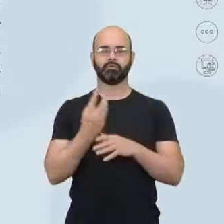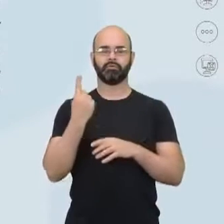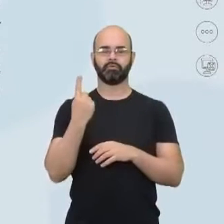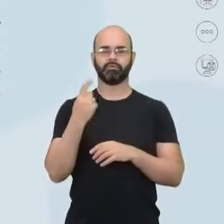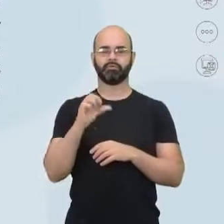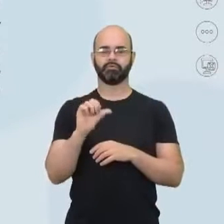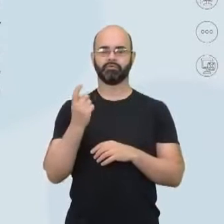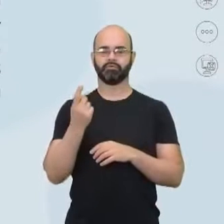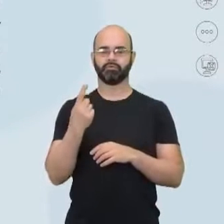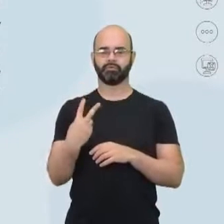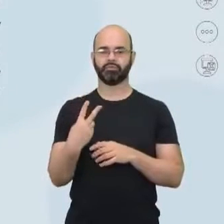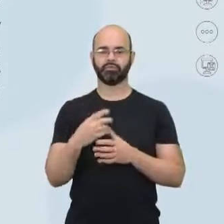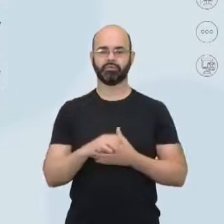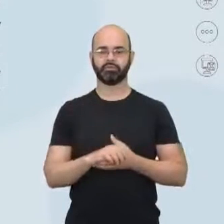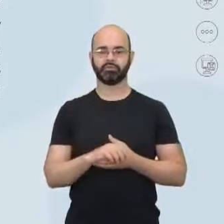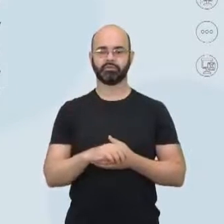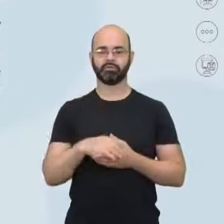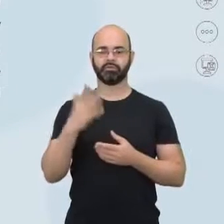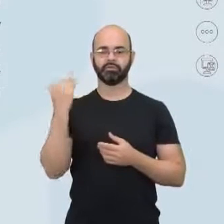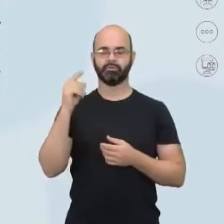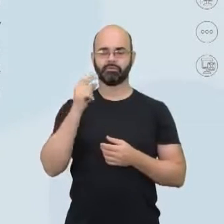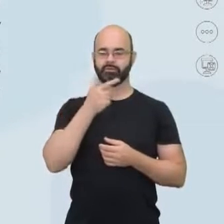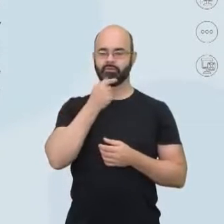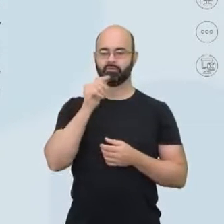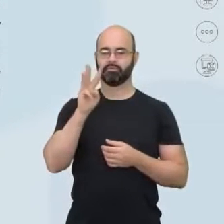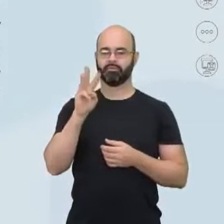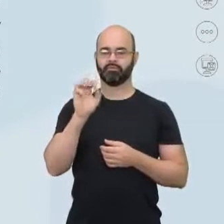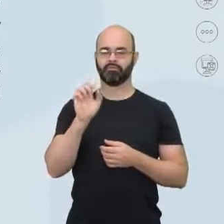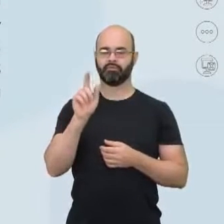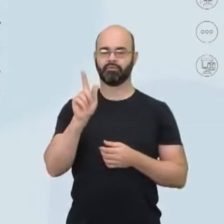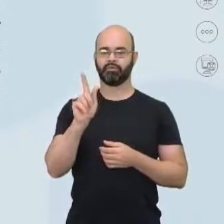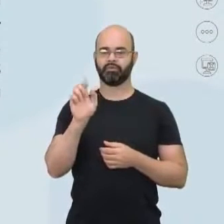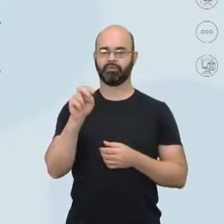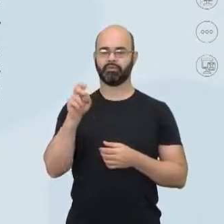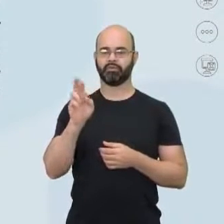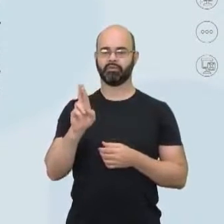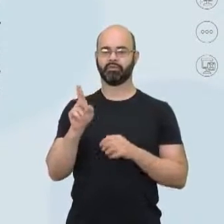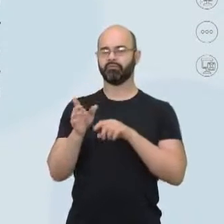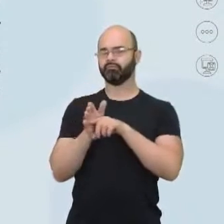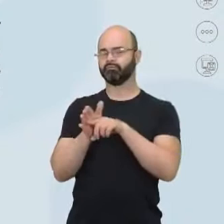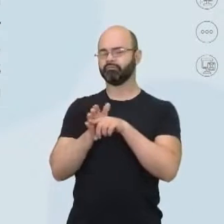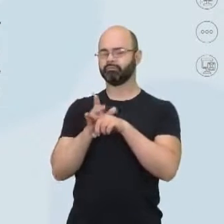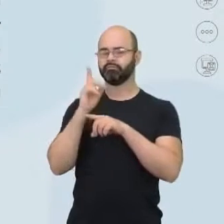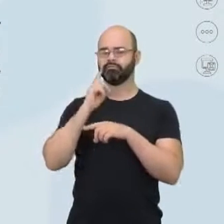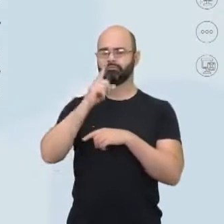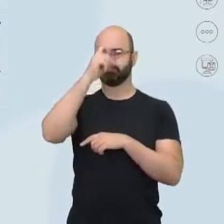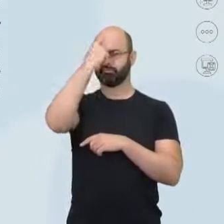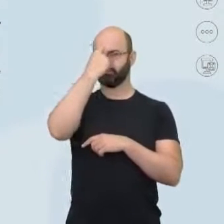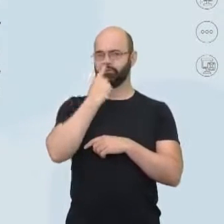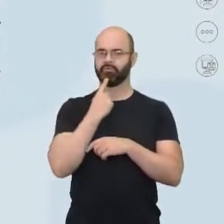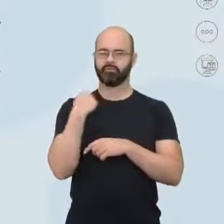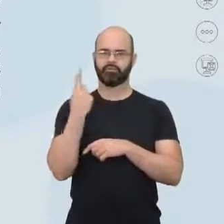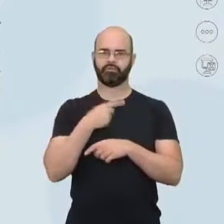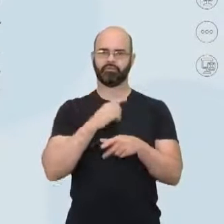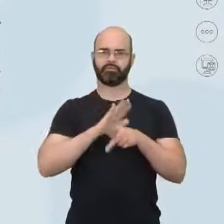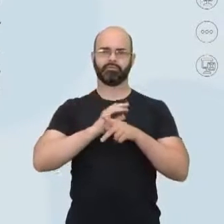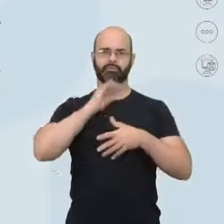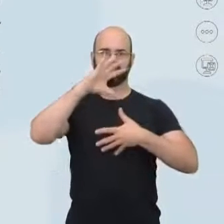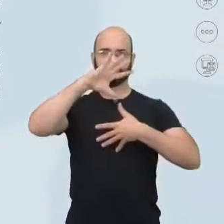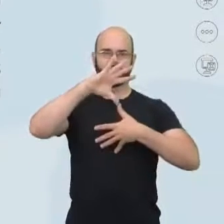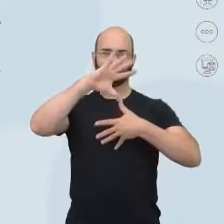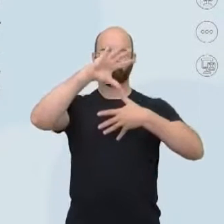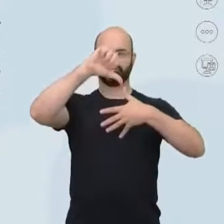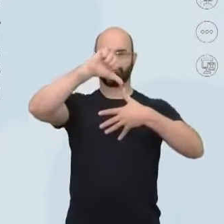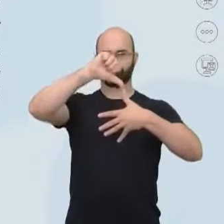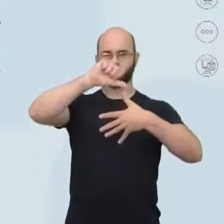da deriva dos continentes, na qual ele viu, né, o perfil, né, do continente nosso aqui da América do Sul com o